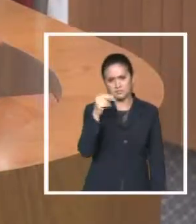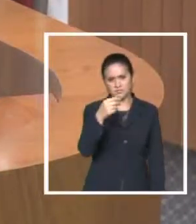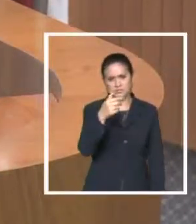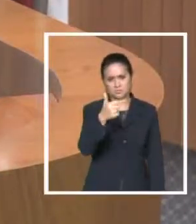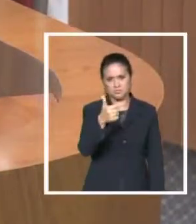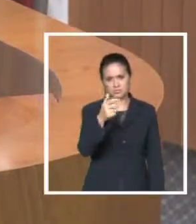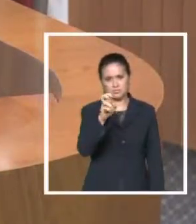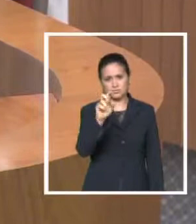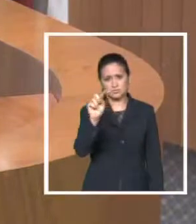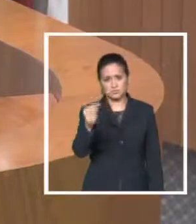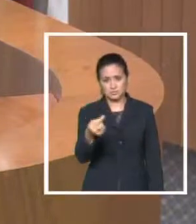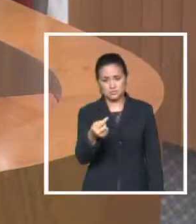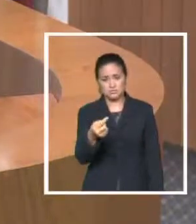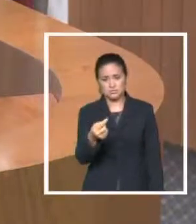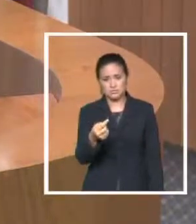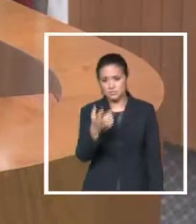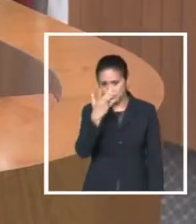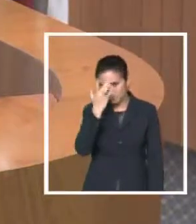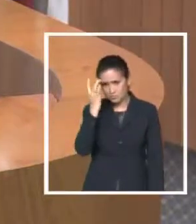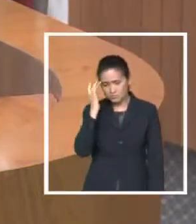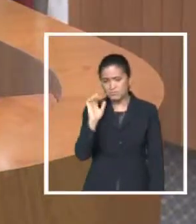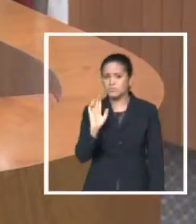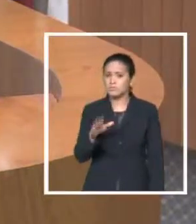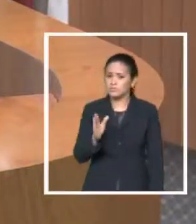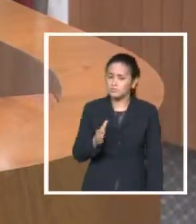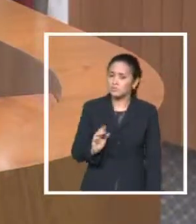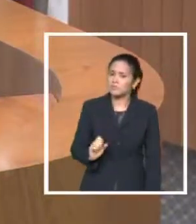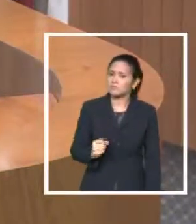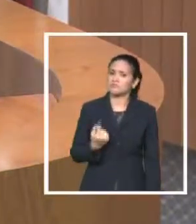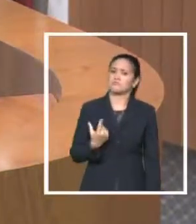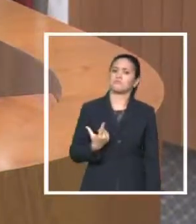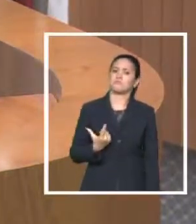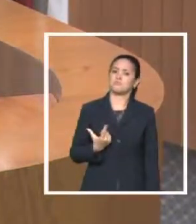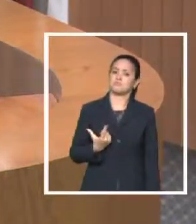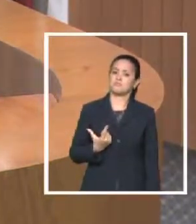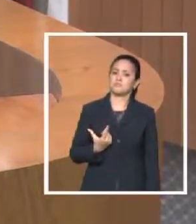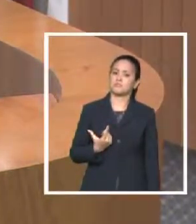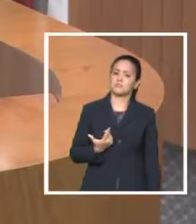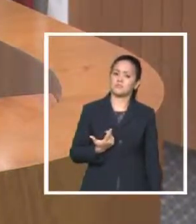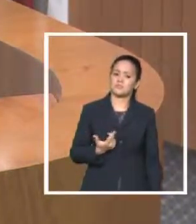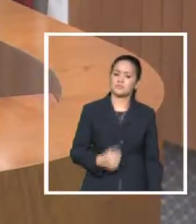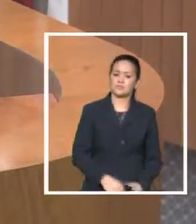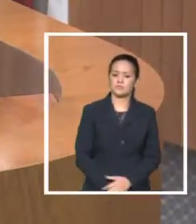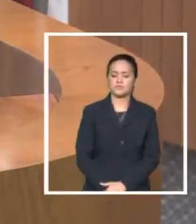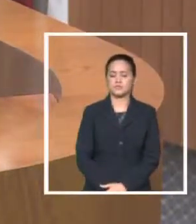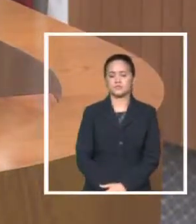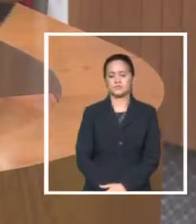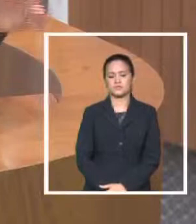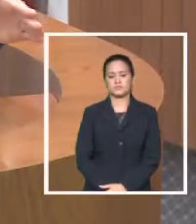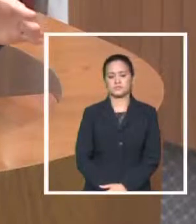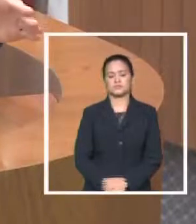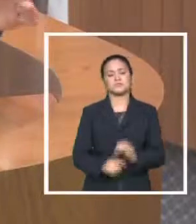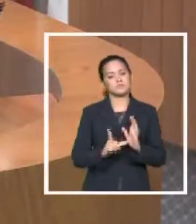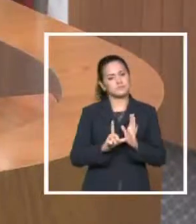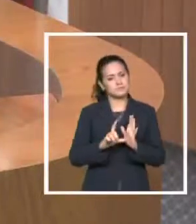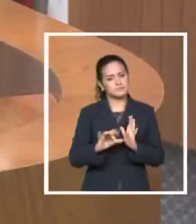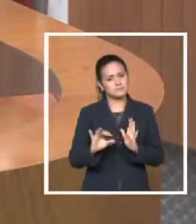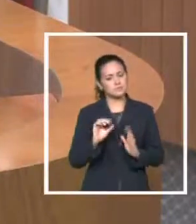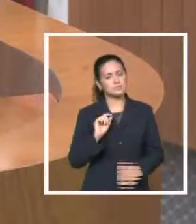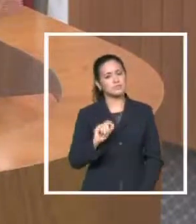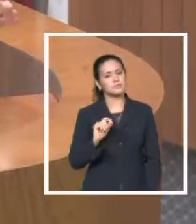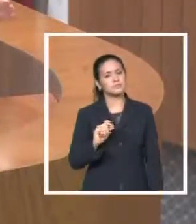um escândalo, já é muito estranho. Não para por aí. A lei que regulamenta o pregão